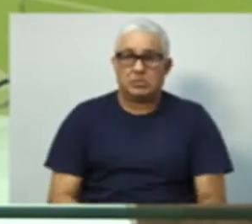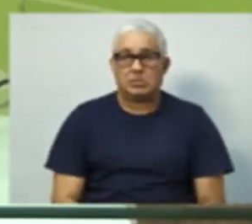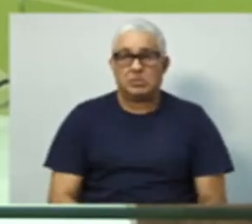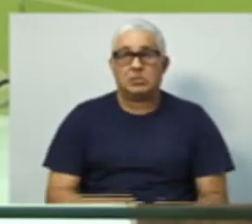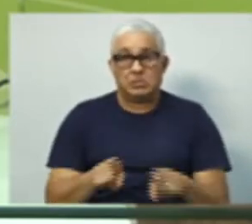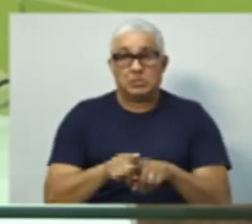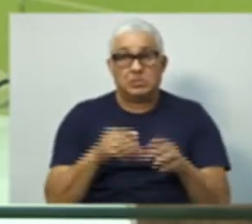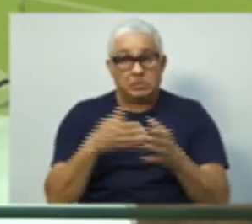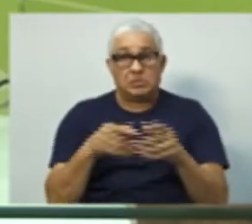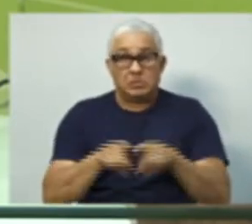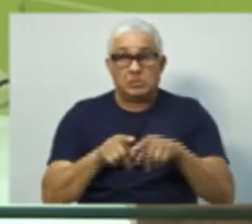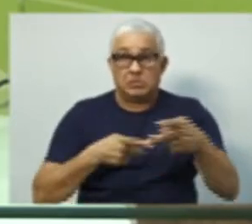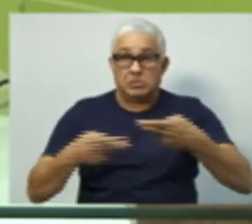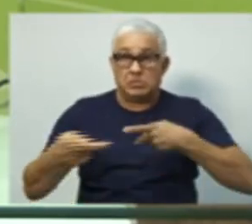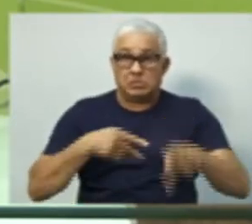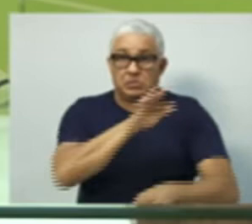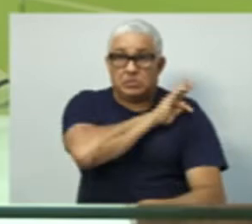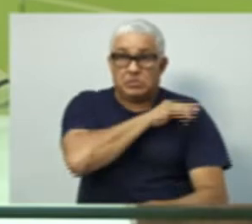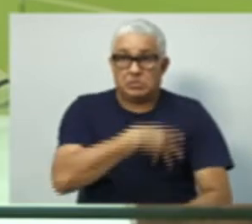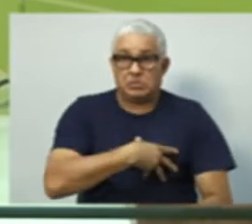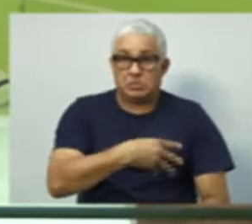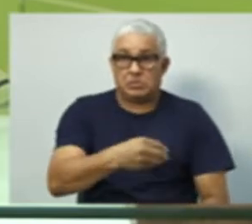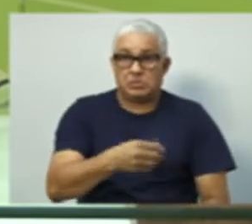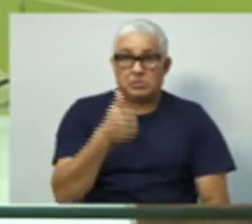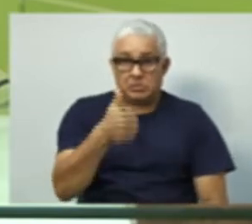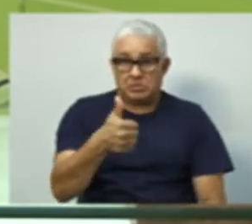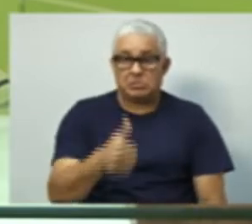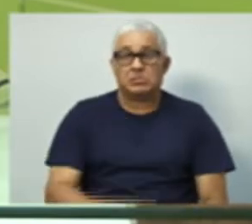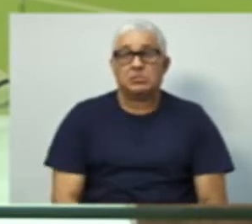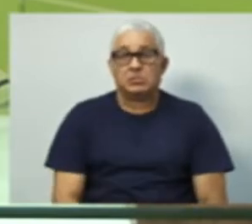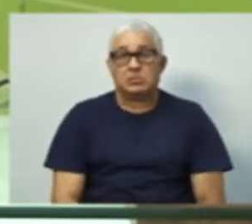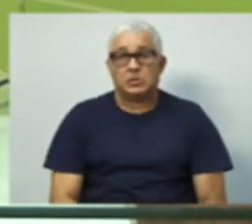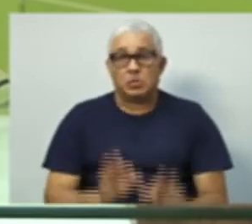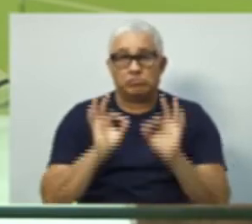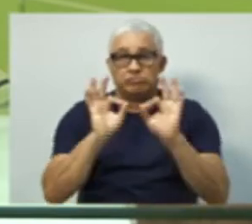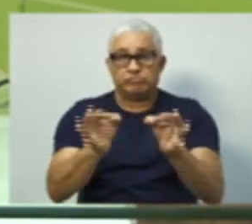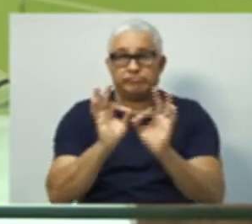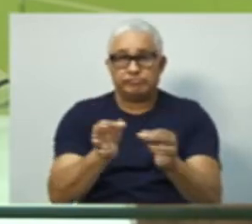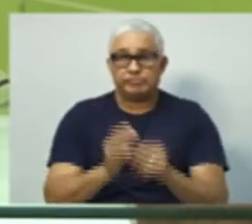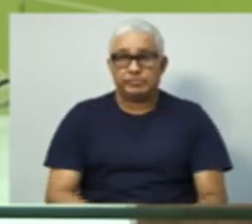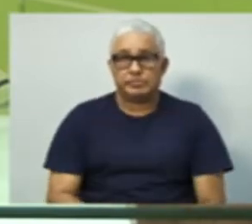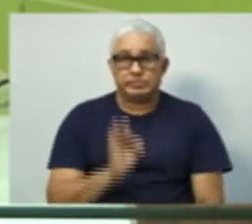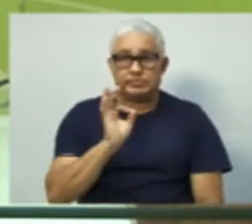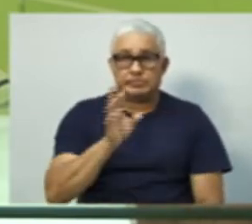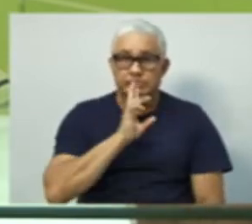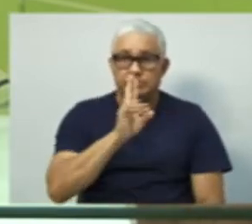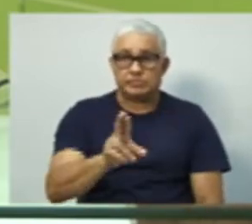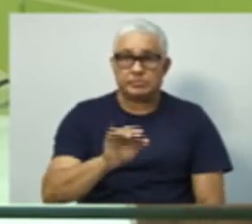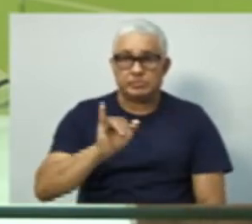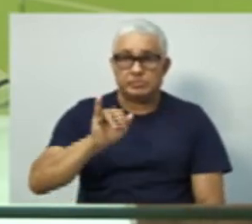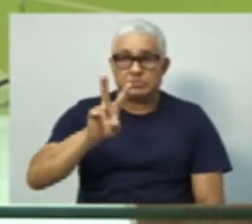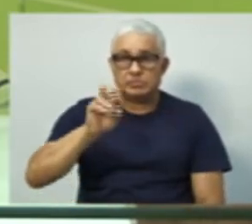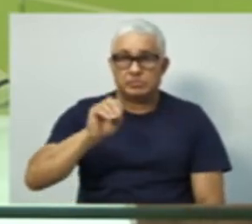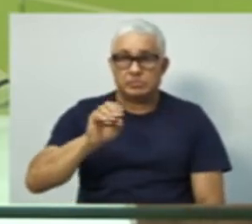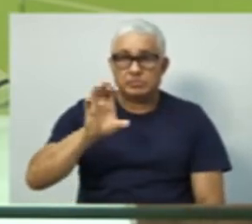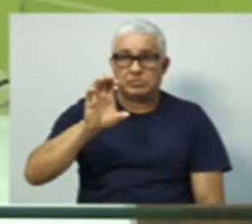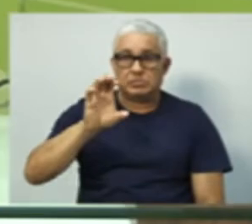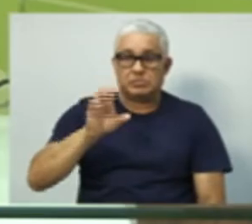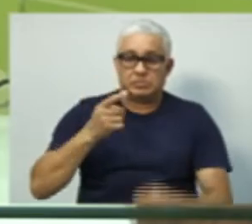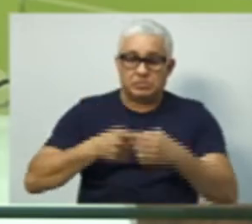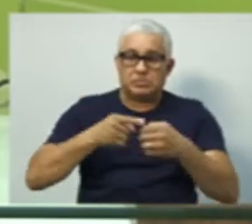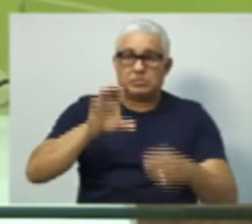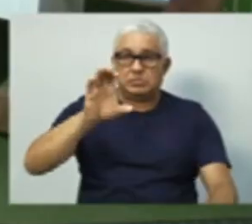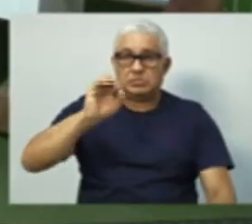período a fazer o pagamento antecipado. Quando ele faz o pagamento antecipado, ele já faz a previsão que naquele período ele vai ter aquele recurso